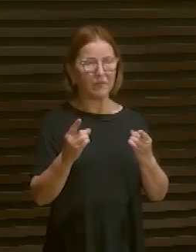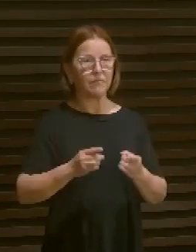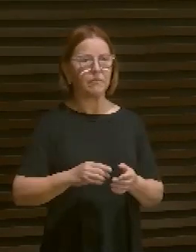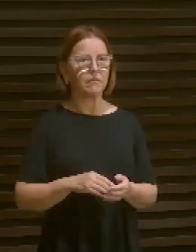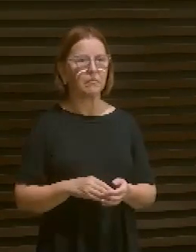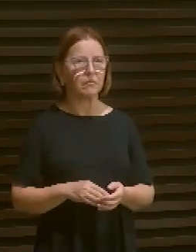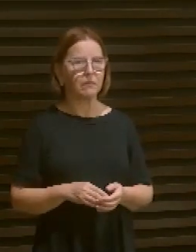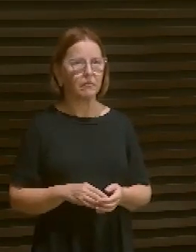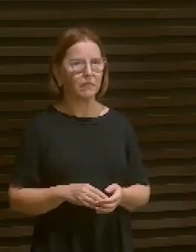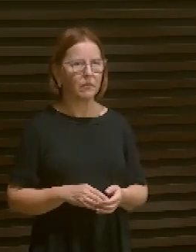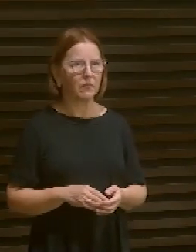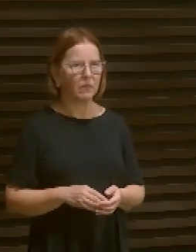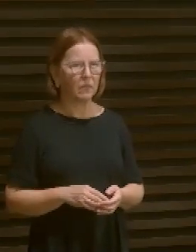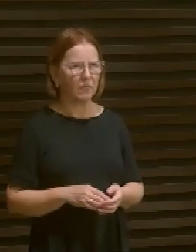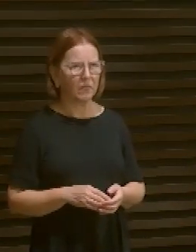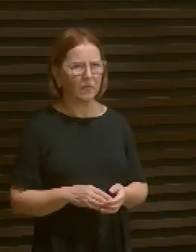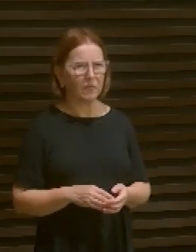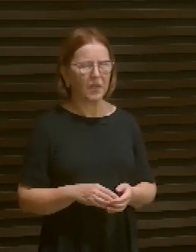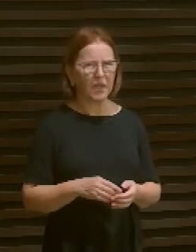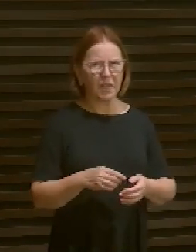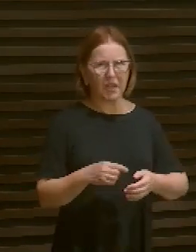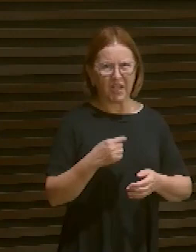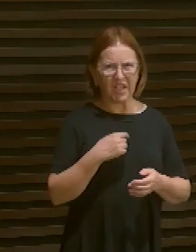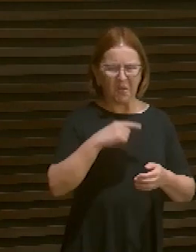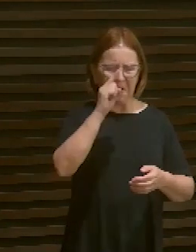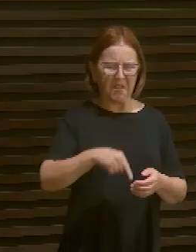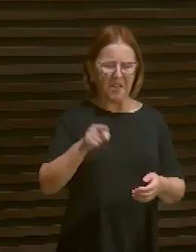eu passar por cima da minha palavra?